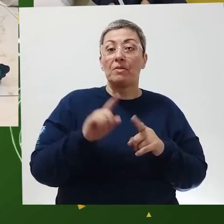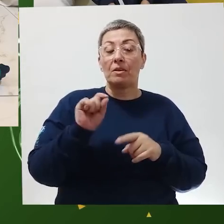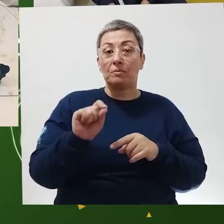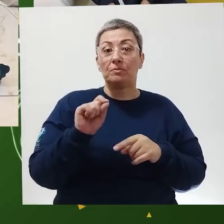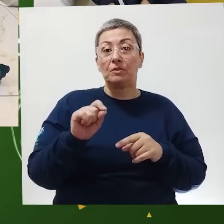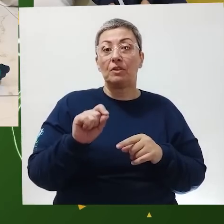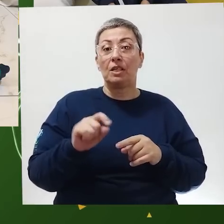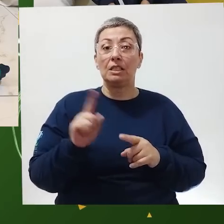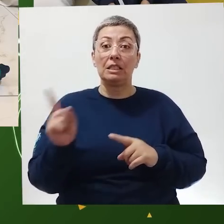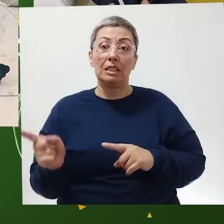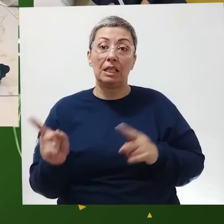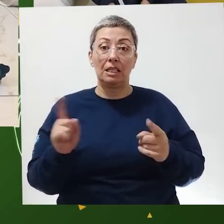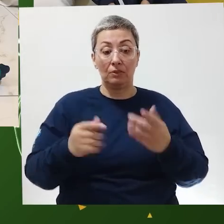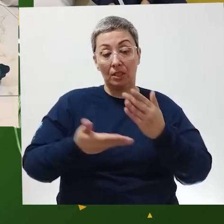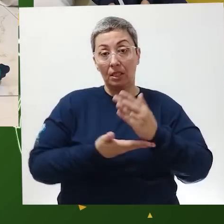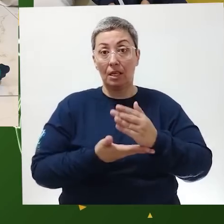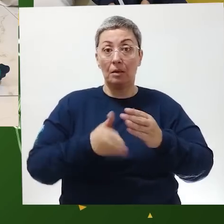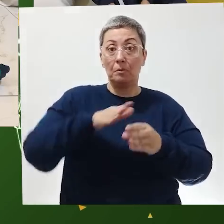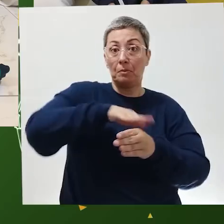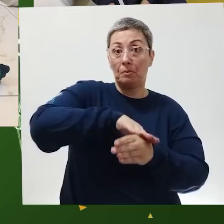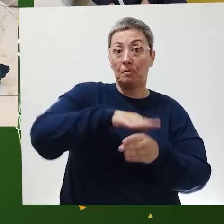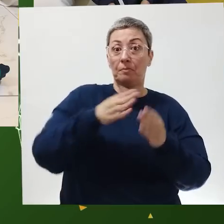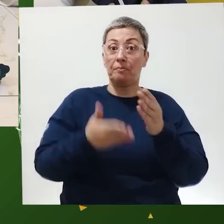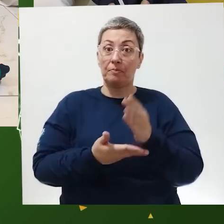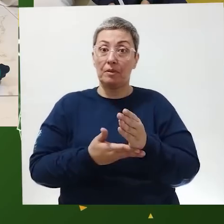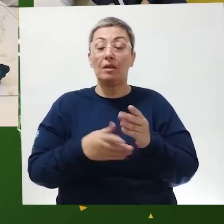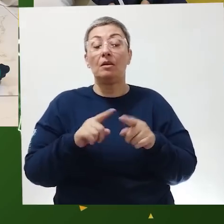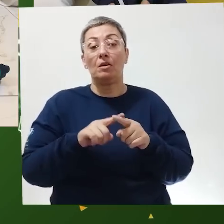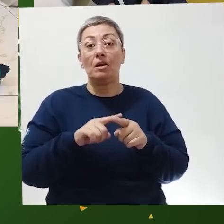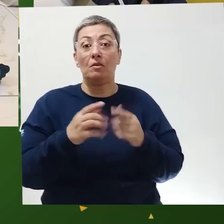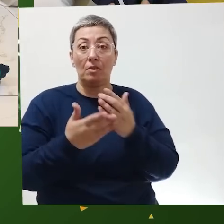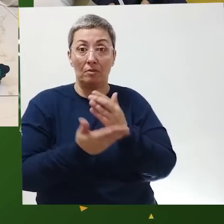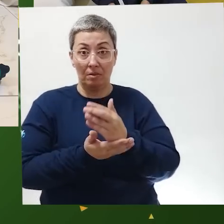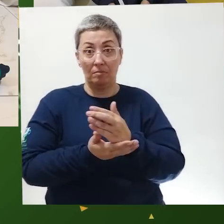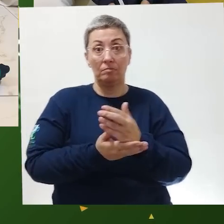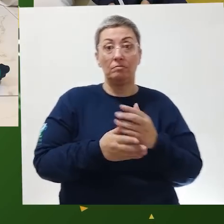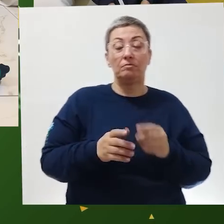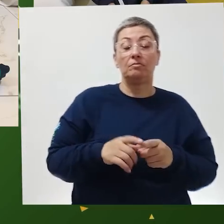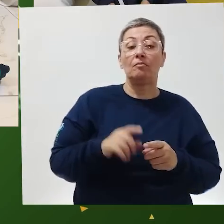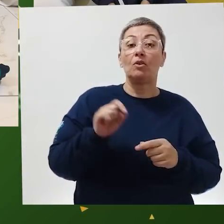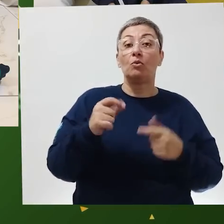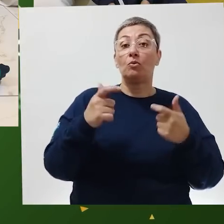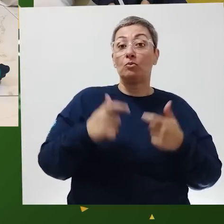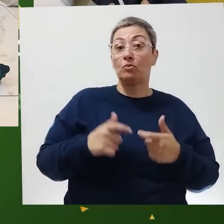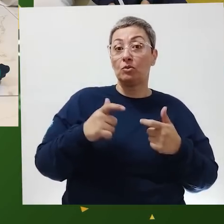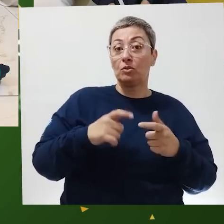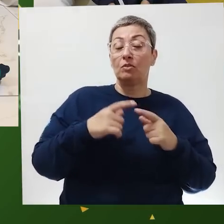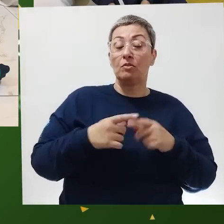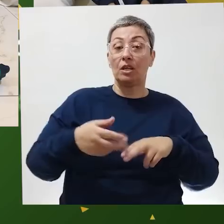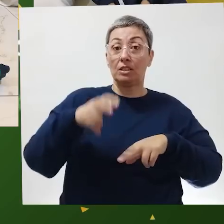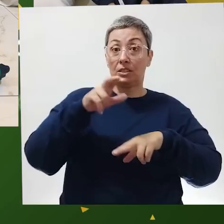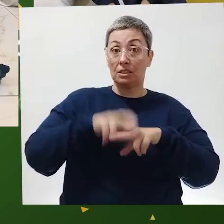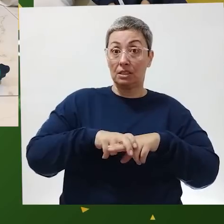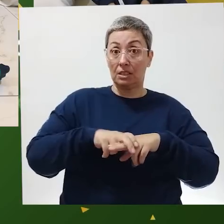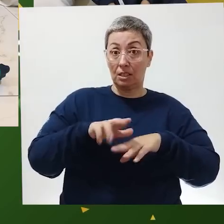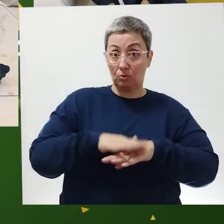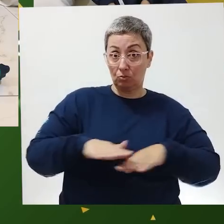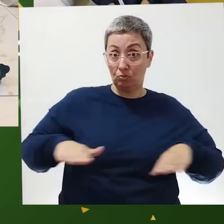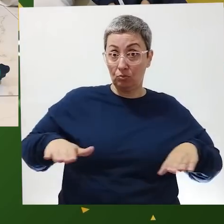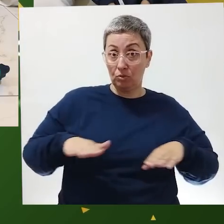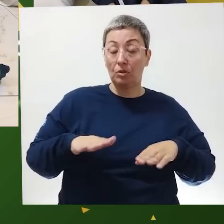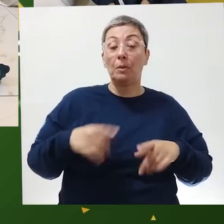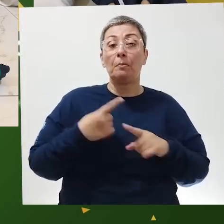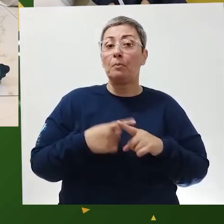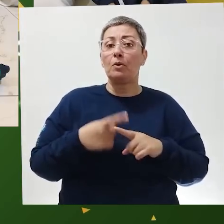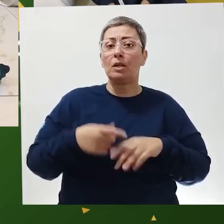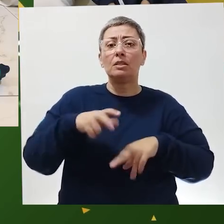que lado que vai ficar esse calcanhar, né? Vai ficar para ela, onde ela sentada no chão, né?